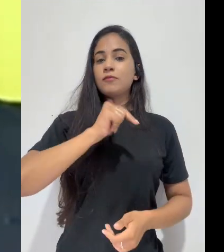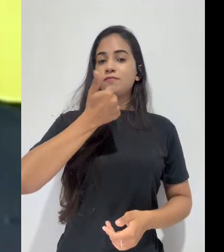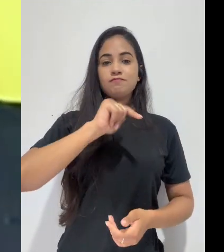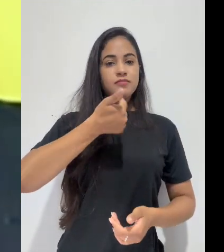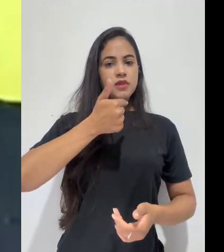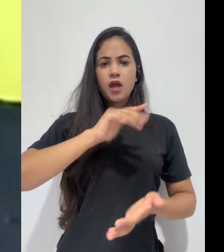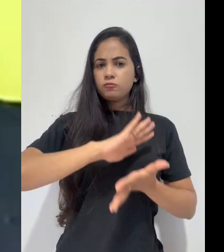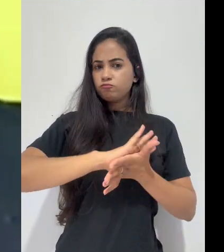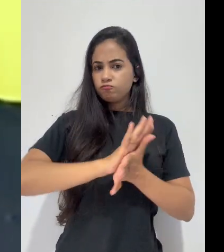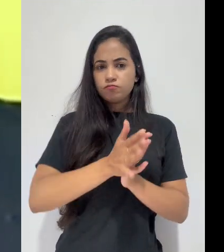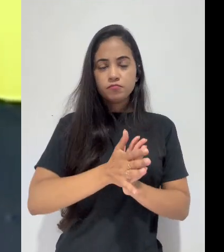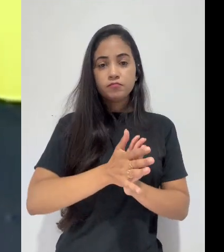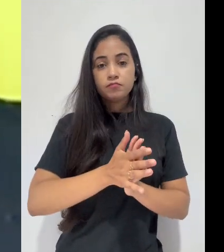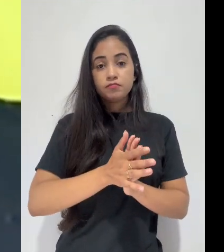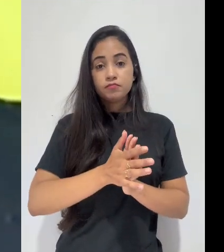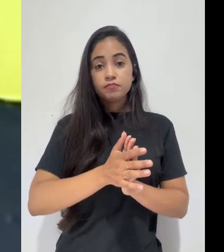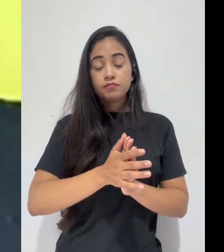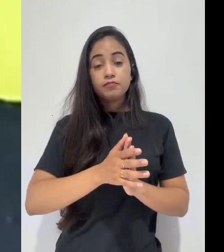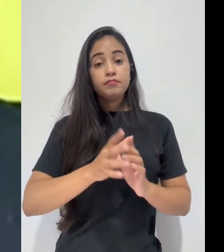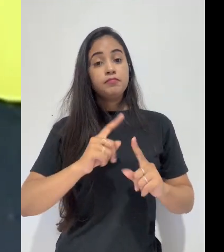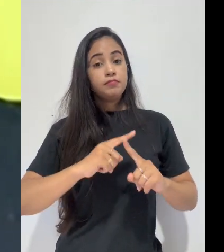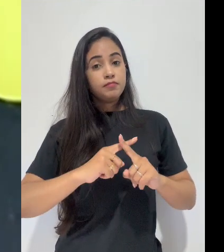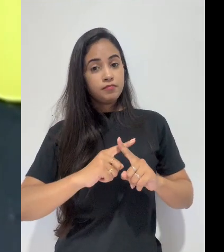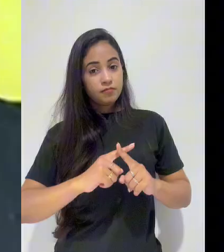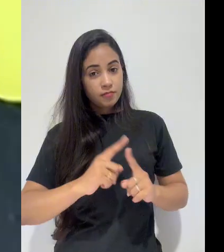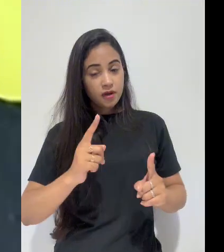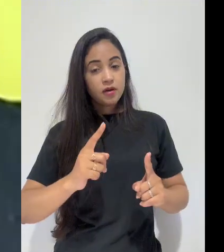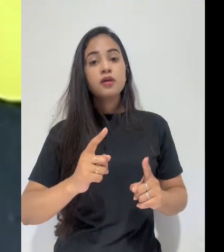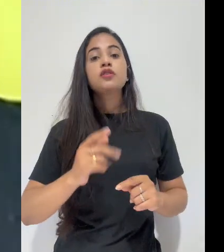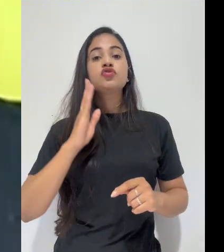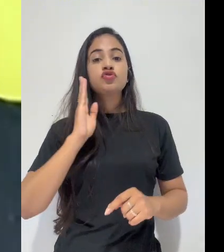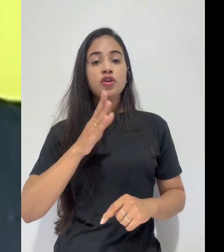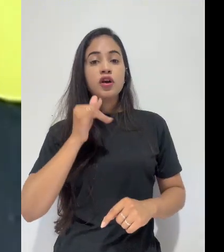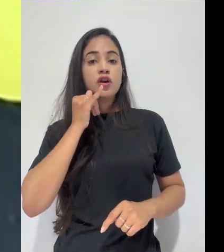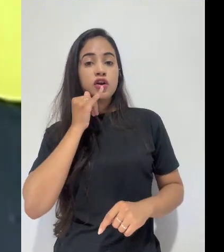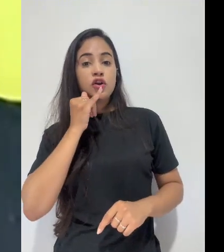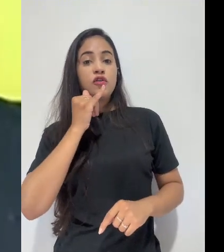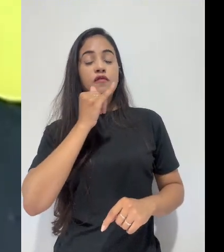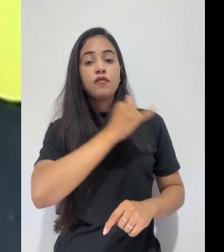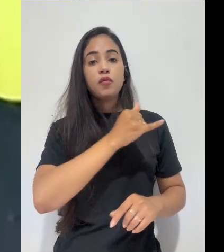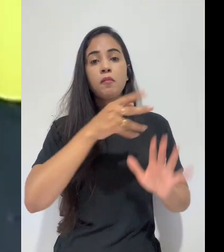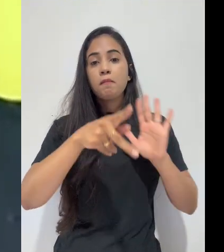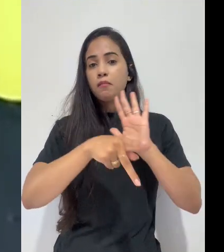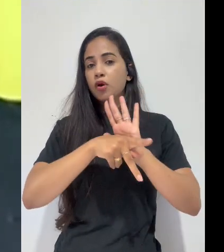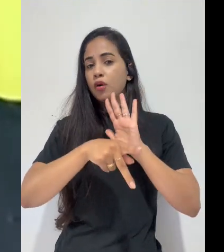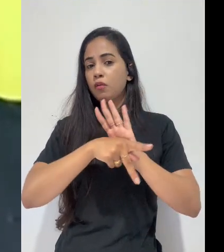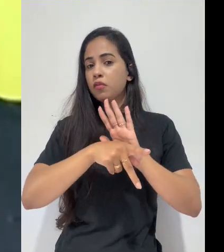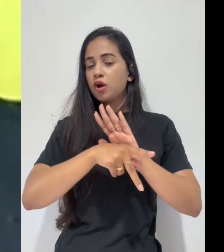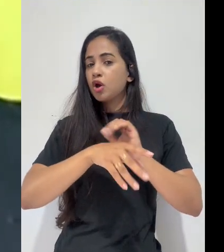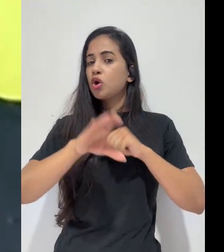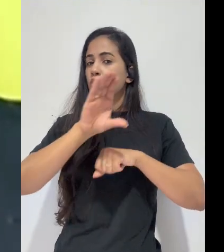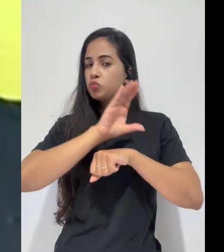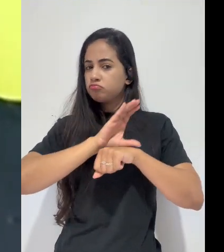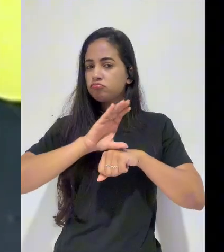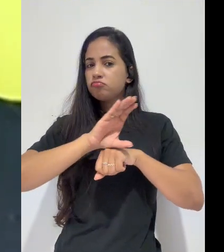racismo. Ora, apesar disso, apesar de estar informada pelo princípio constitucional da publicidade e de